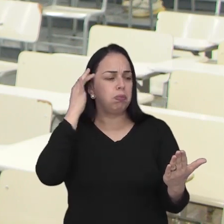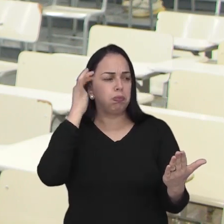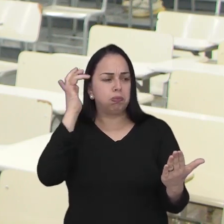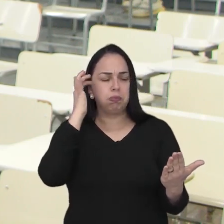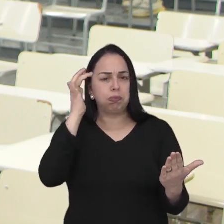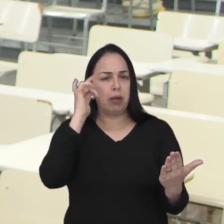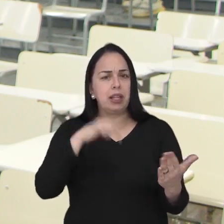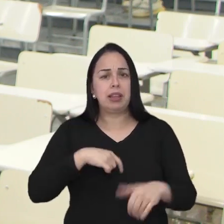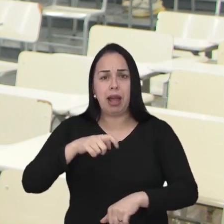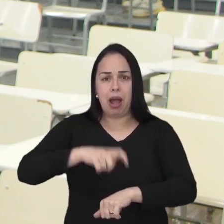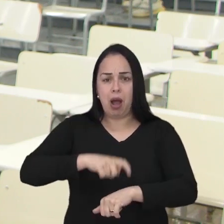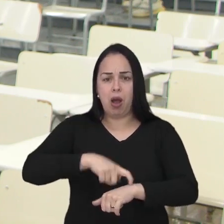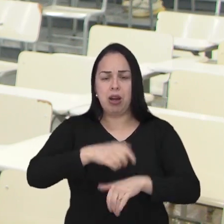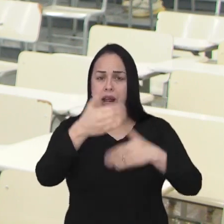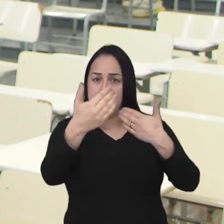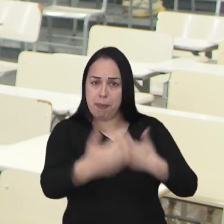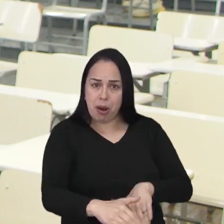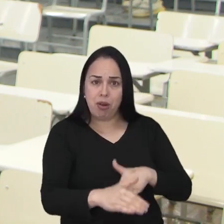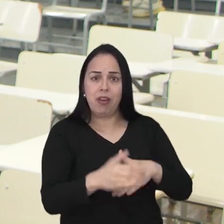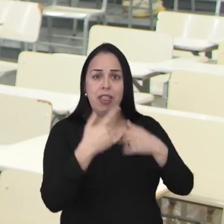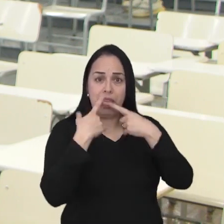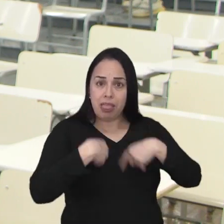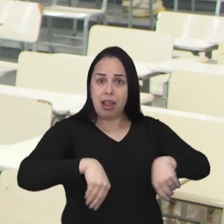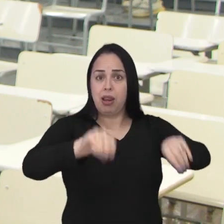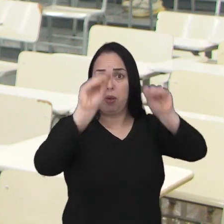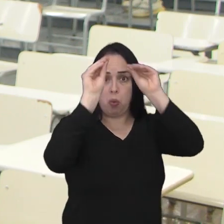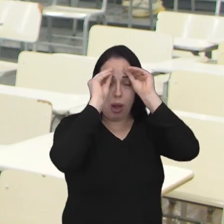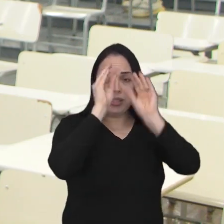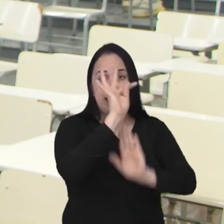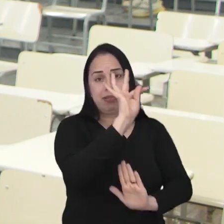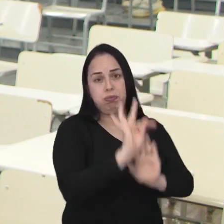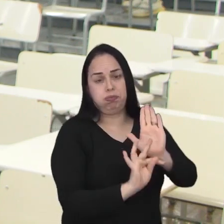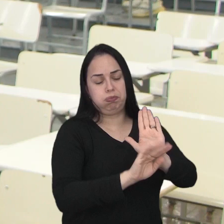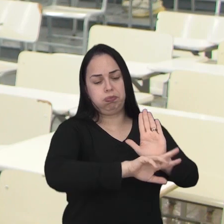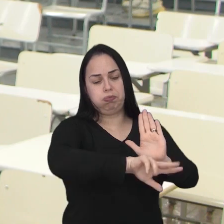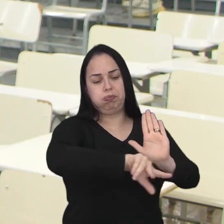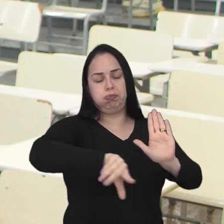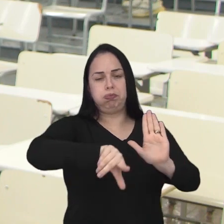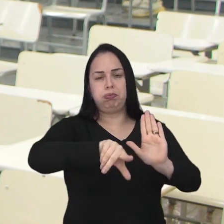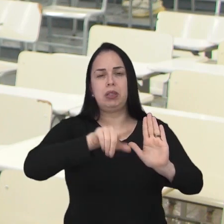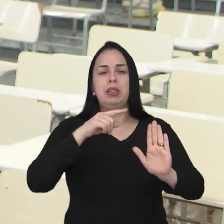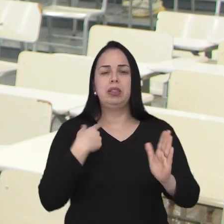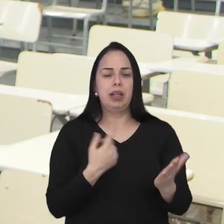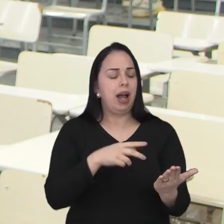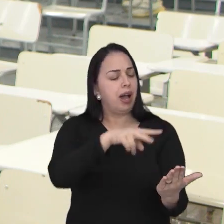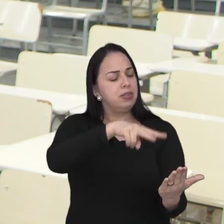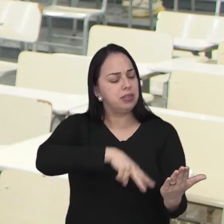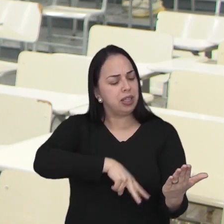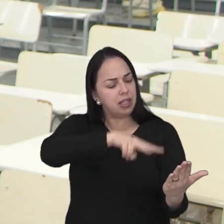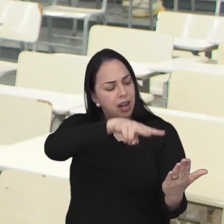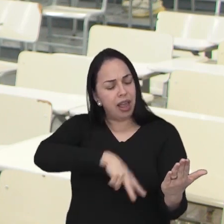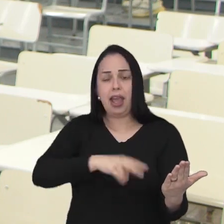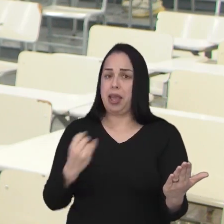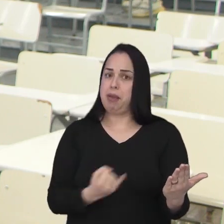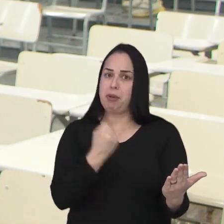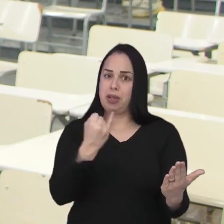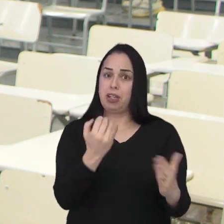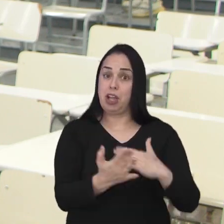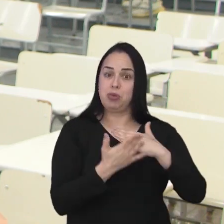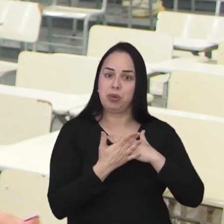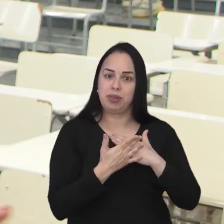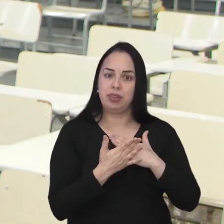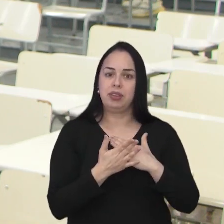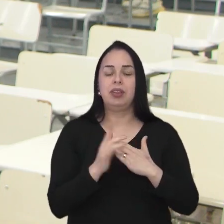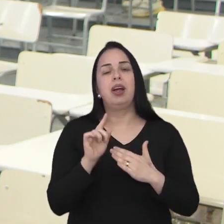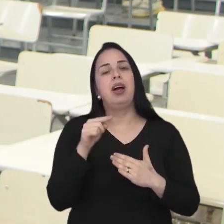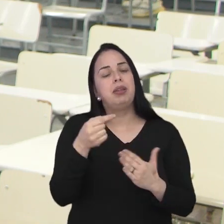vou pensando, até porque às vezes na prova, por ser linguagens e humanas, tem muito texto. E aí você acaba tirando até uma ideia, algum repertório da prova mesmo, isso é muito importante.